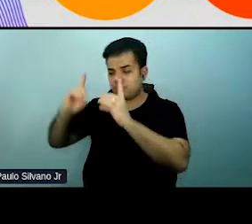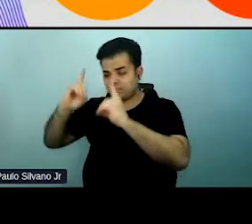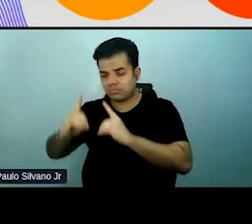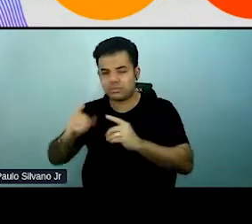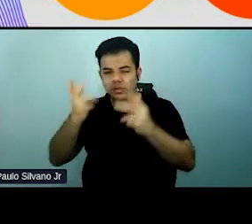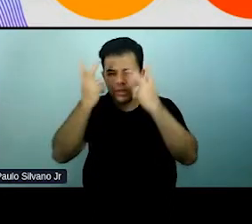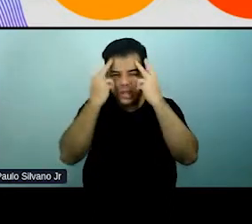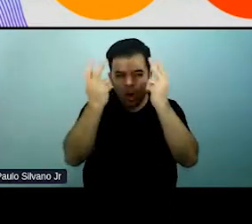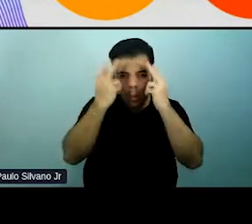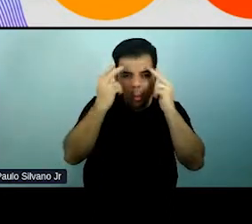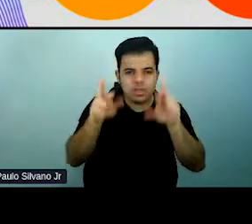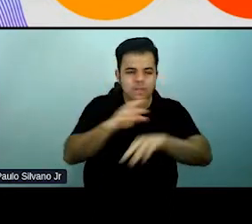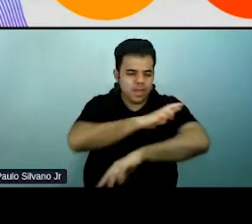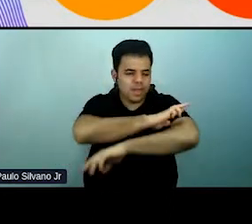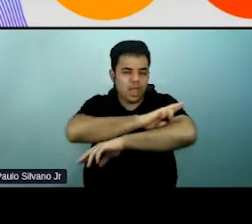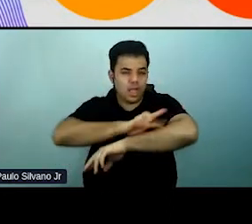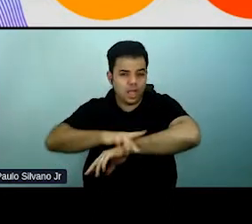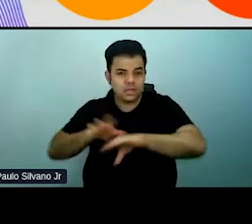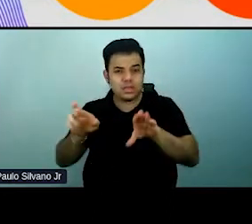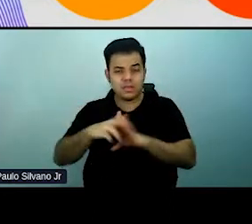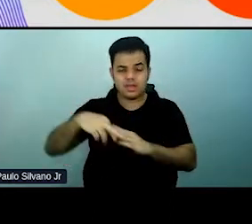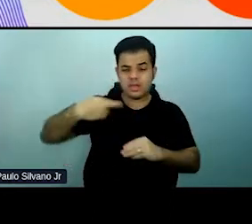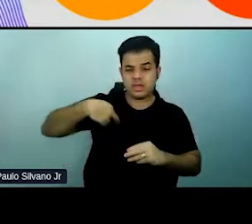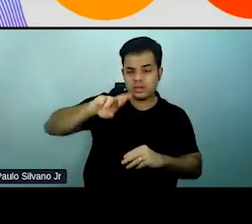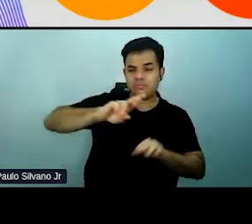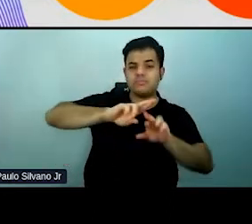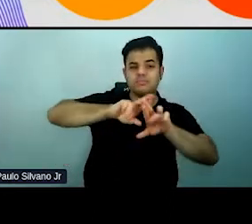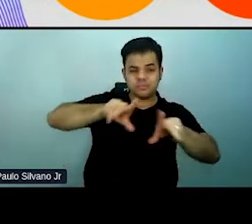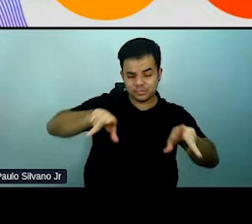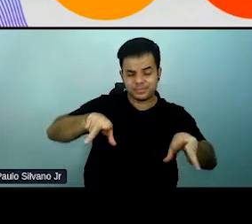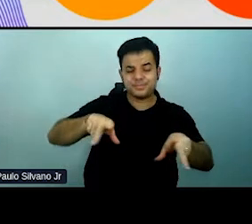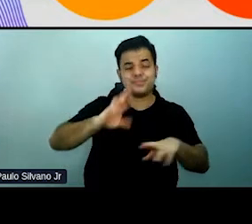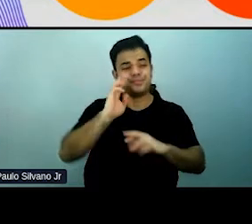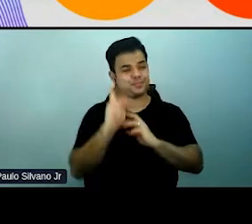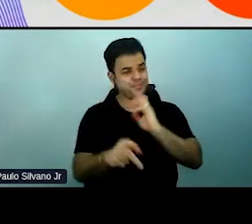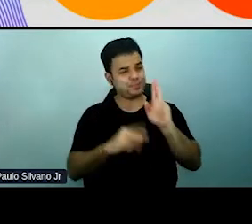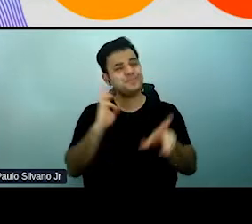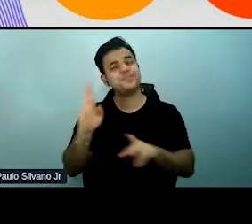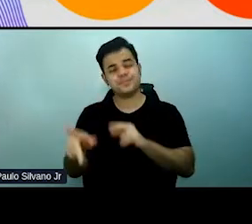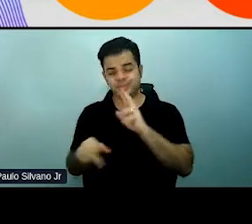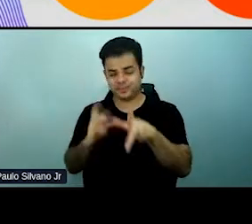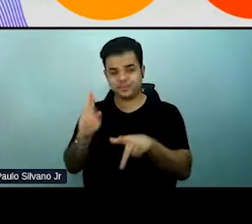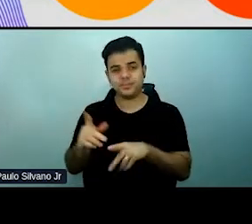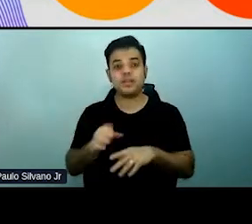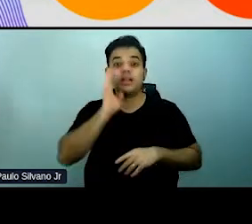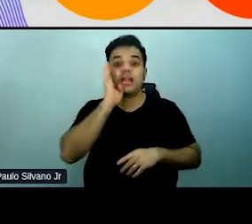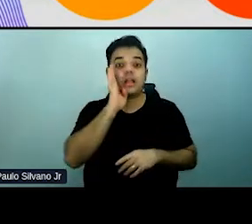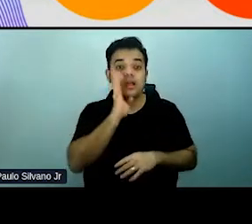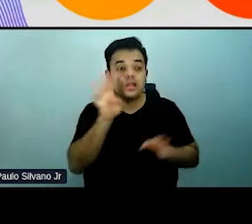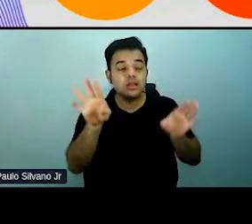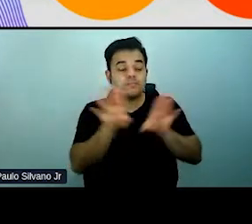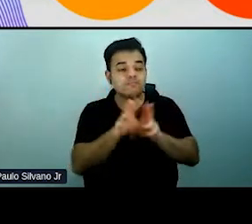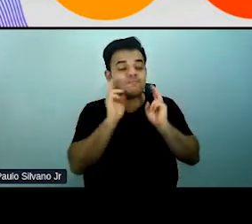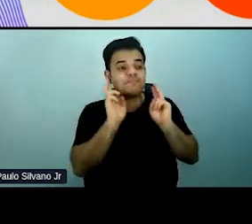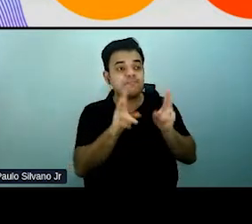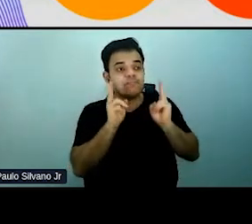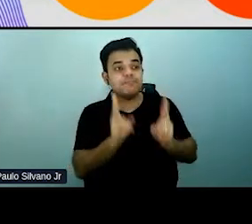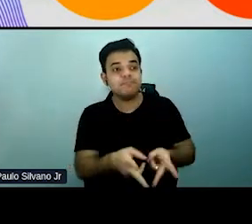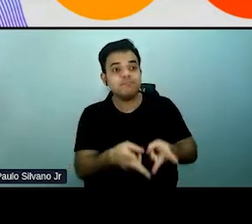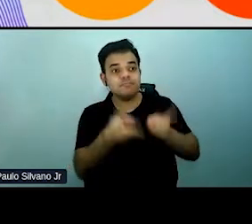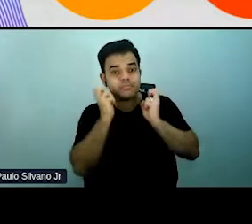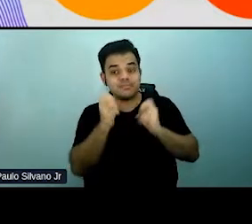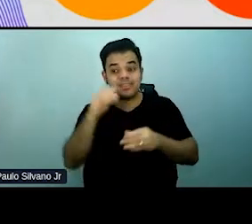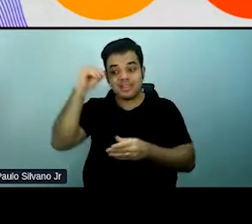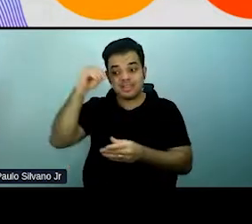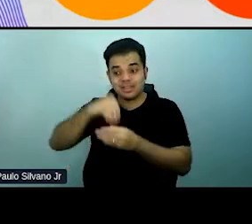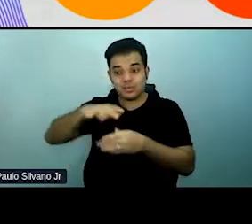neurodiversidade, diversidade racial, diversidade religiosa. E é legal também a gente olhar para entender dentro das